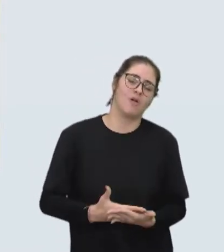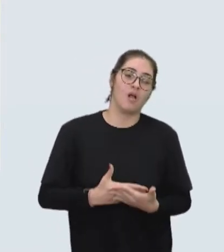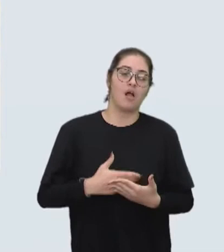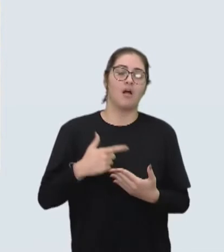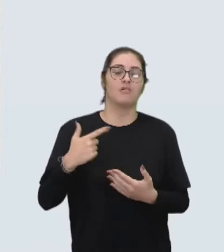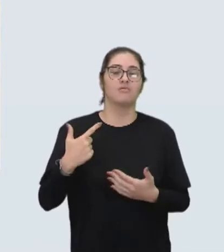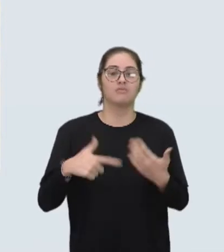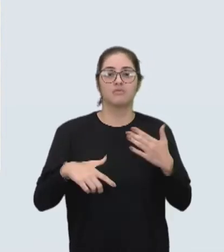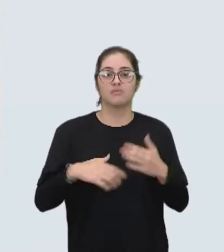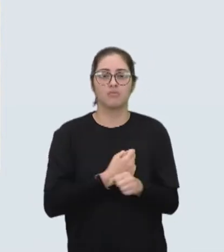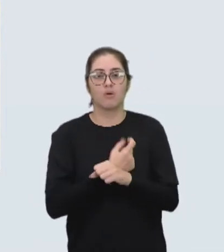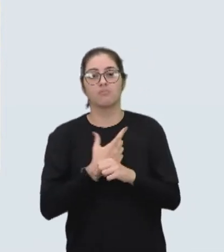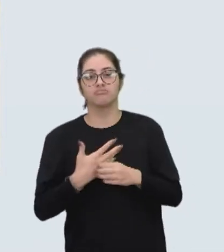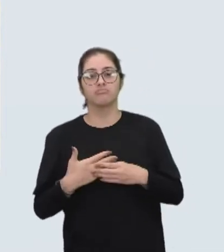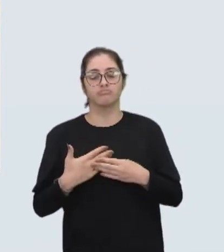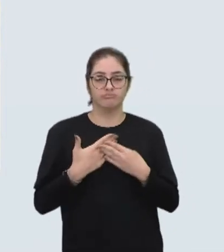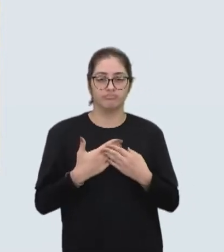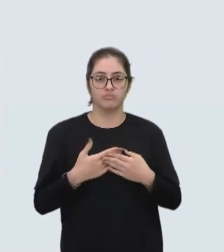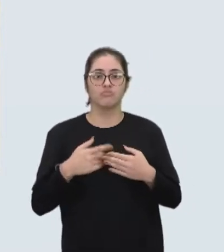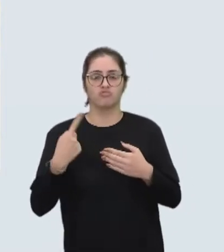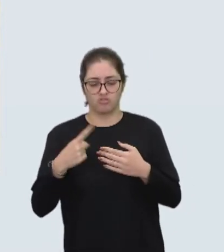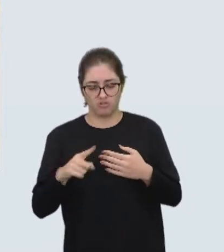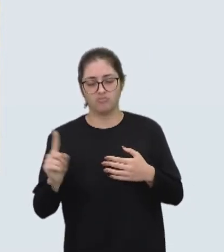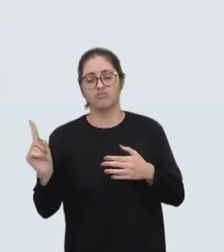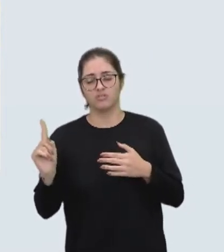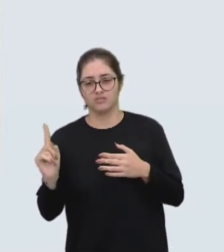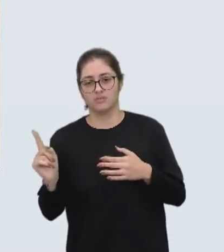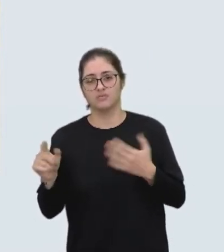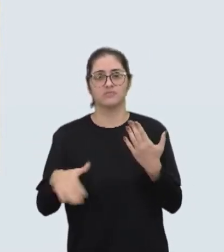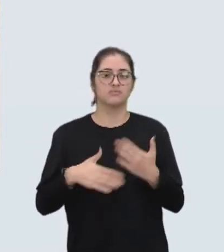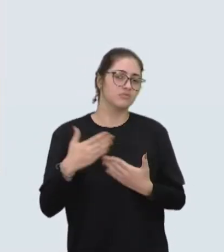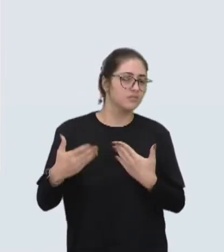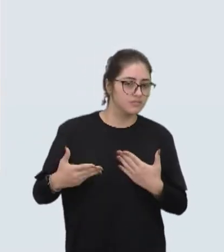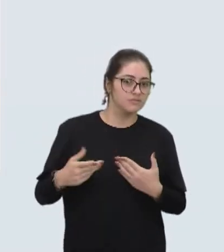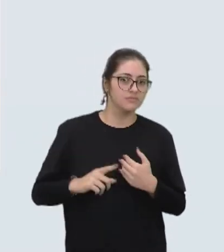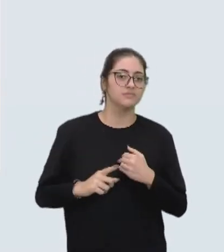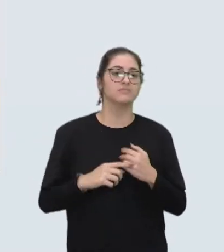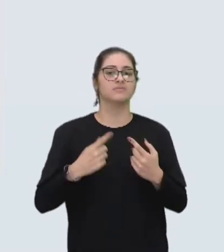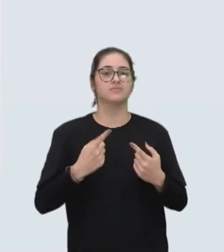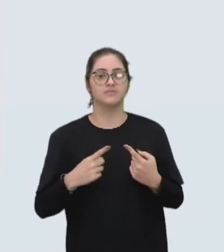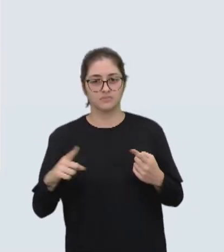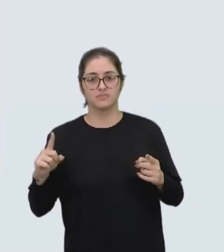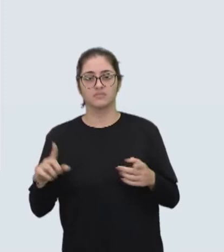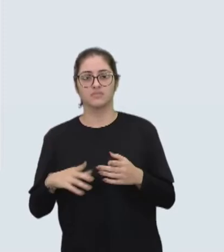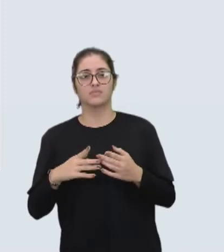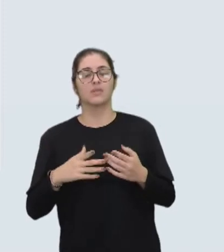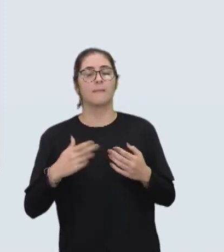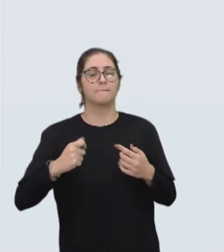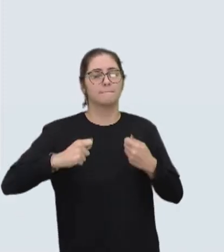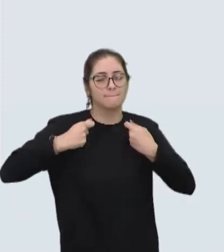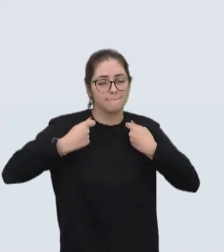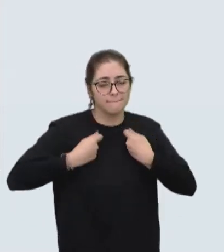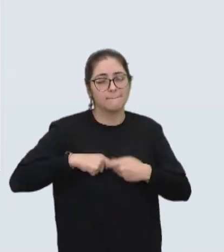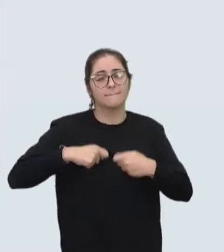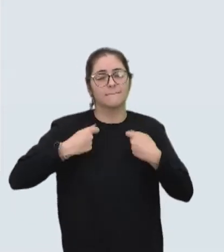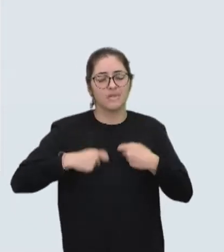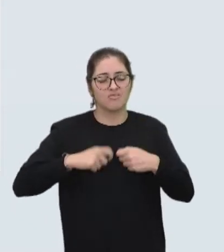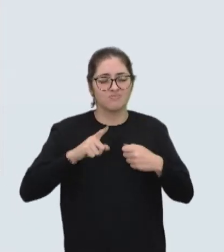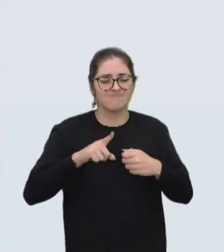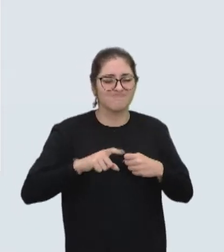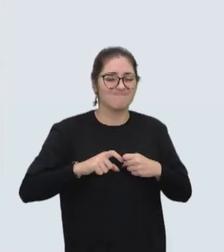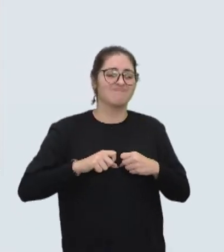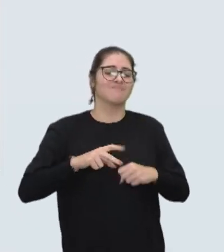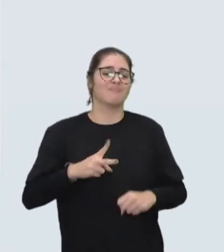estudar amanhã antes de entrar aqui no fosso? Vou, né? Porque não para nunca. A música é uma coisa que exige muito de você, mas te